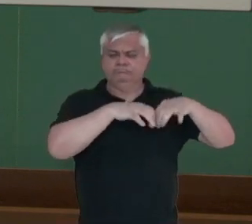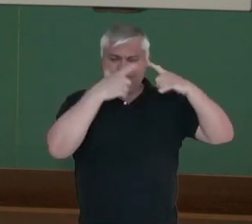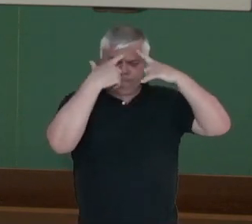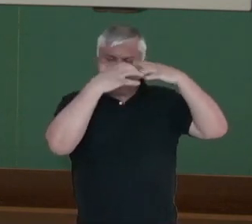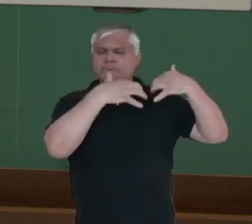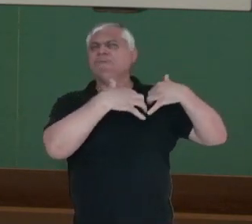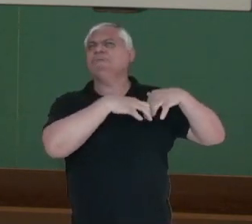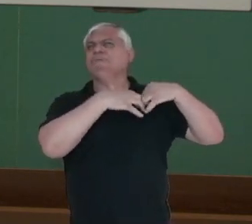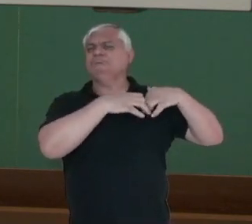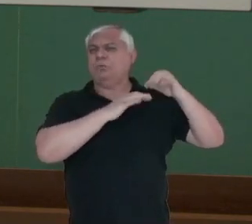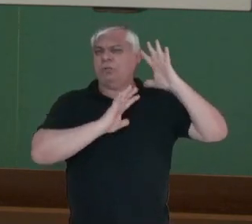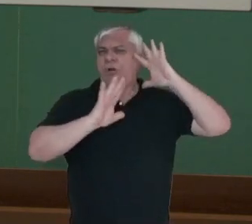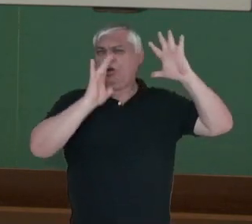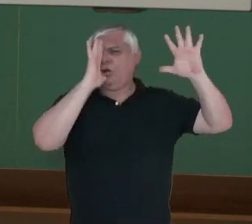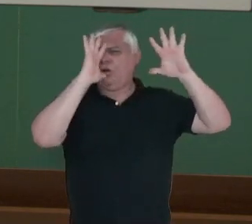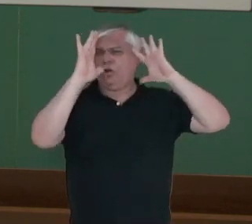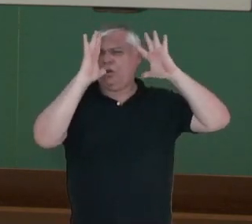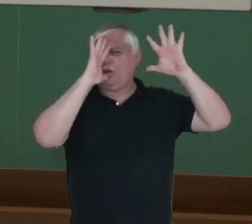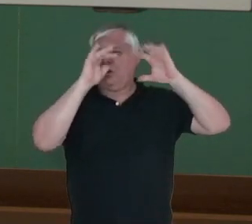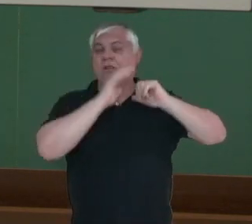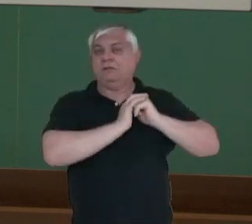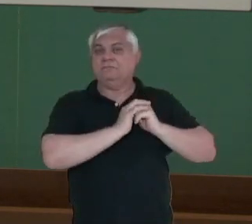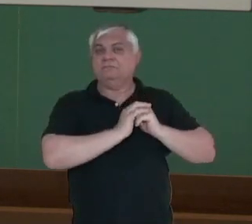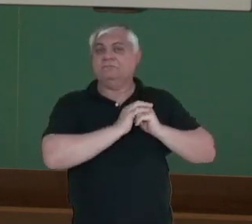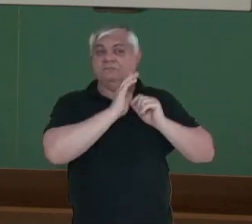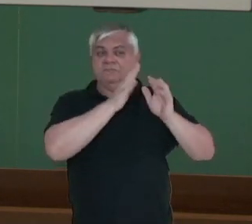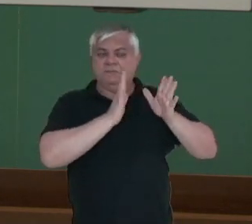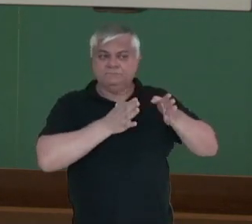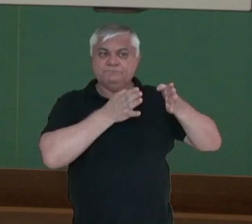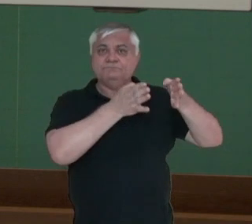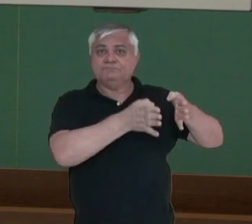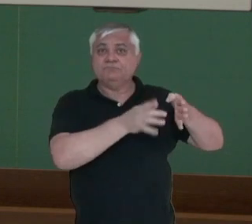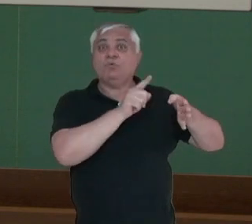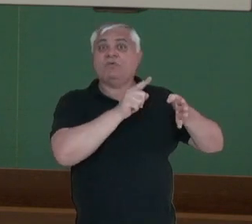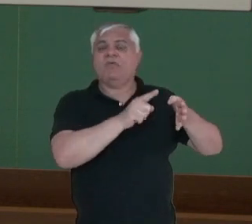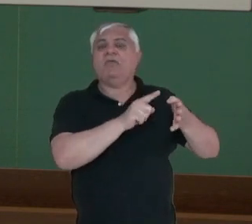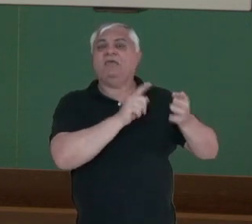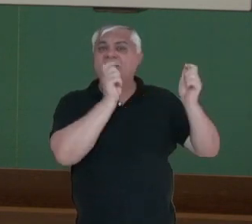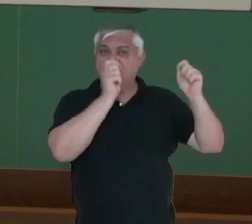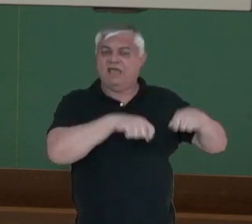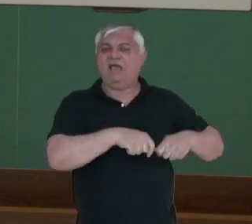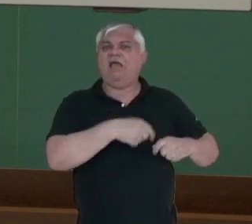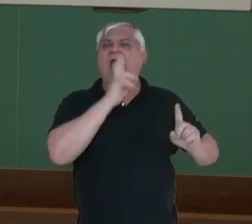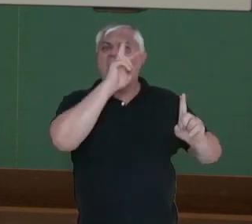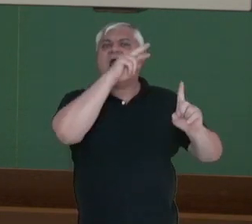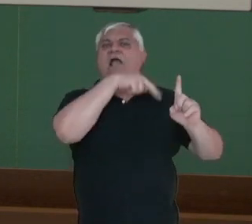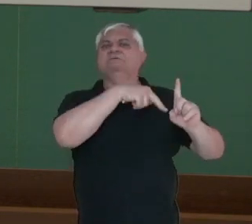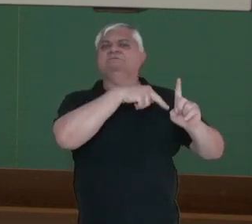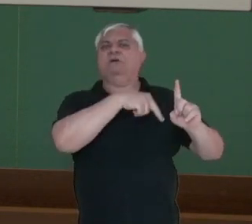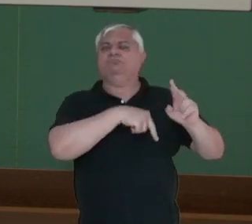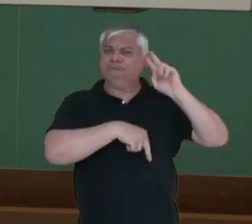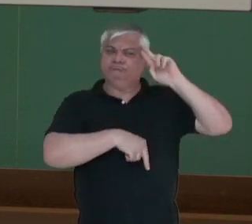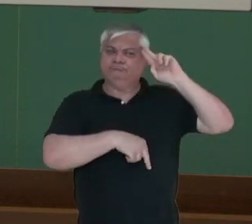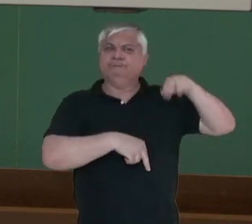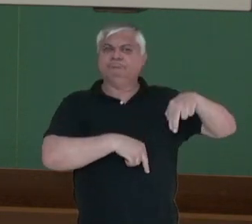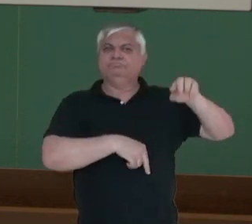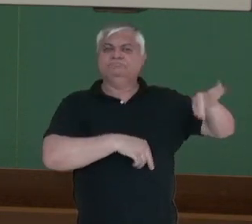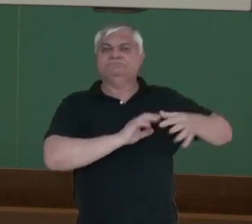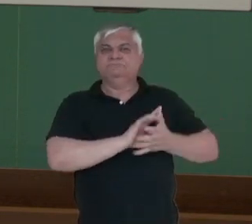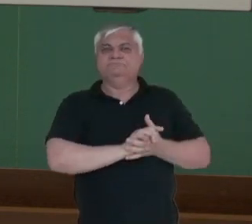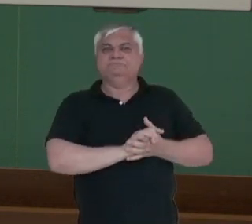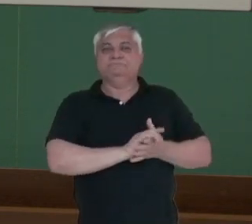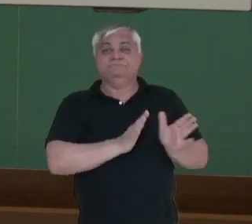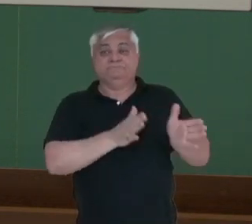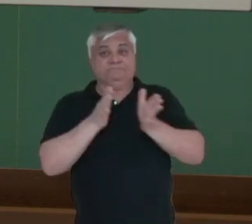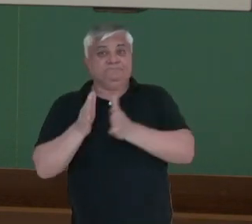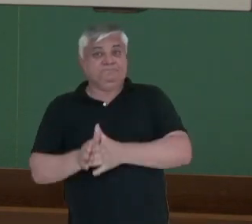tendência filosófica que vai enfatizar o poder da razão para conhecer o mundo.